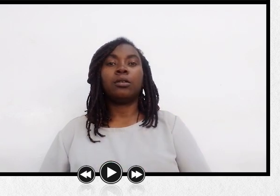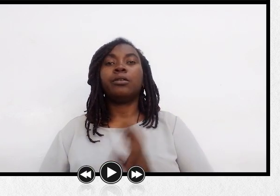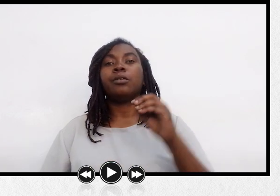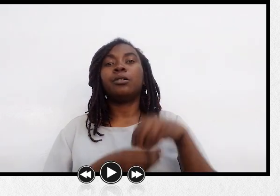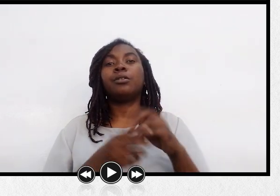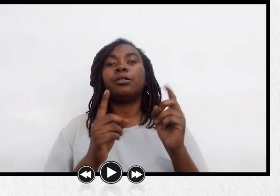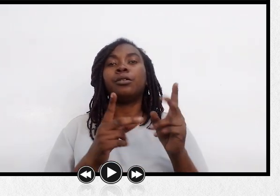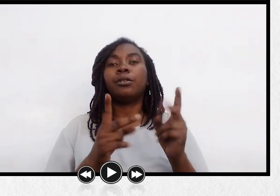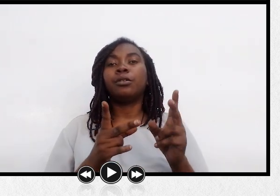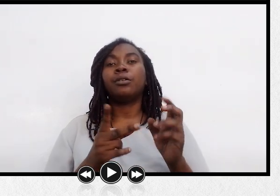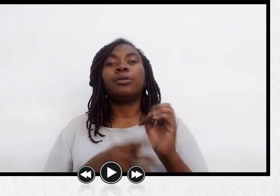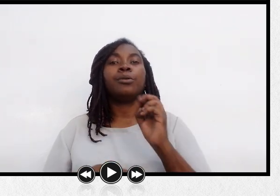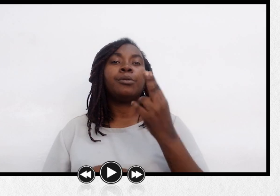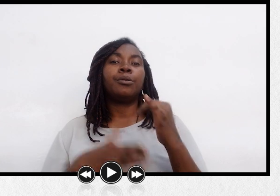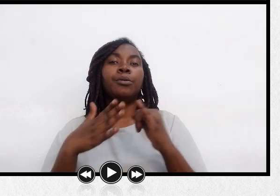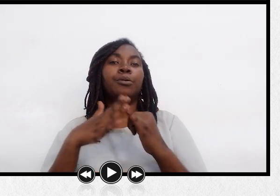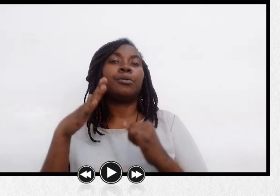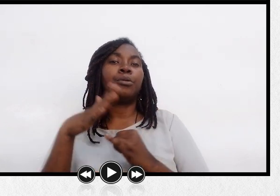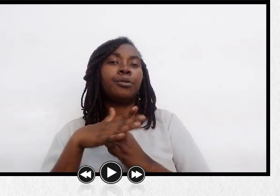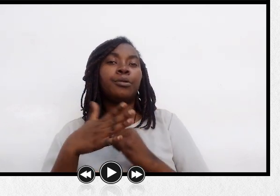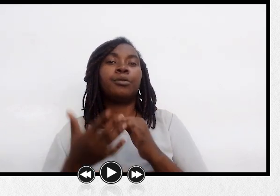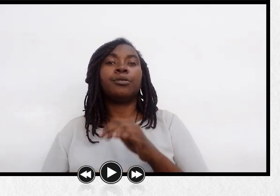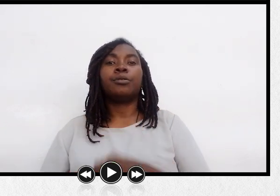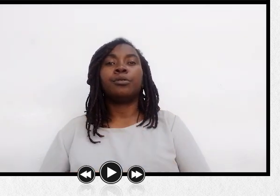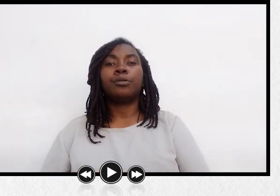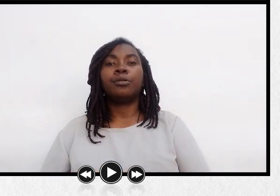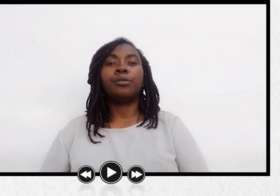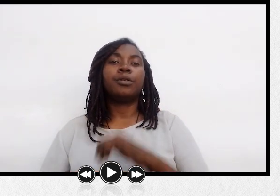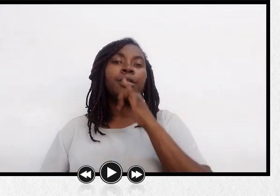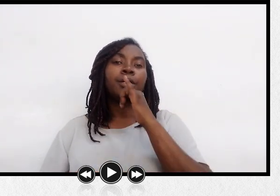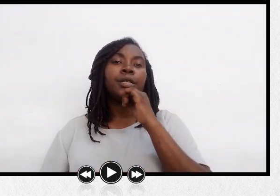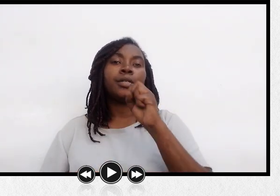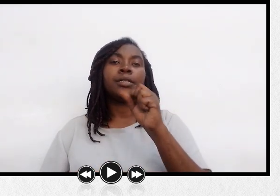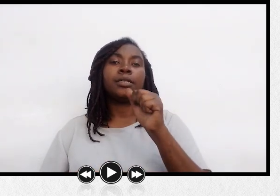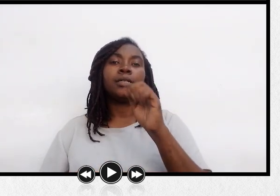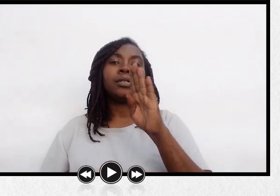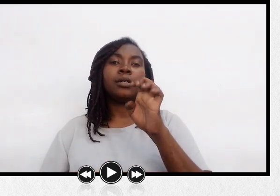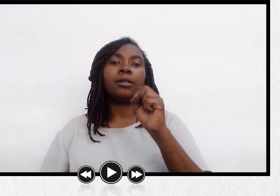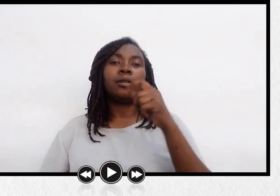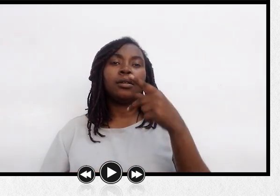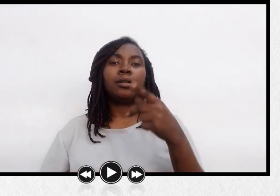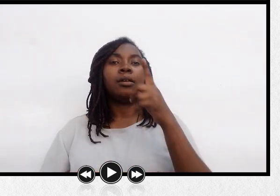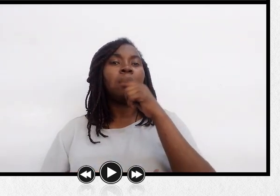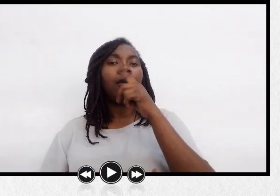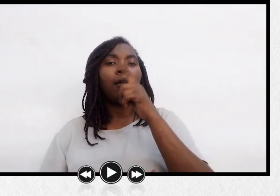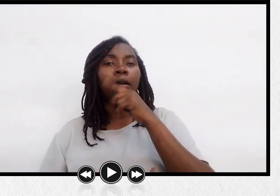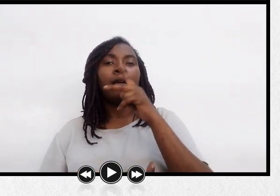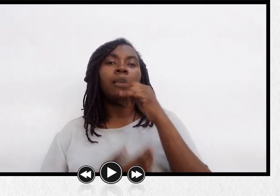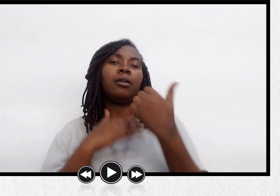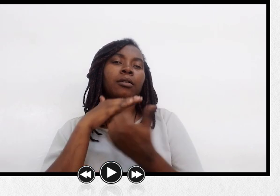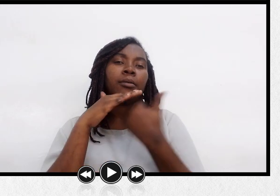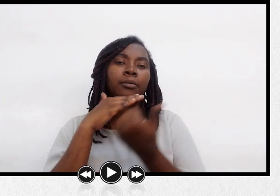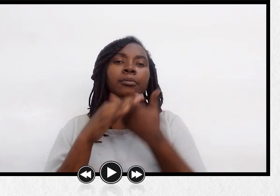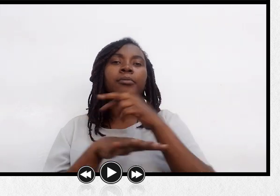concessionária ou da autarquia do município, concessionária, por exemplo, Sabesp, Águas de Votorantim, Águas não sei da onde. Então,